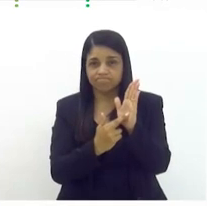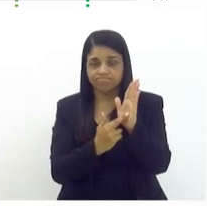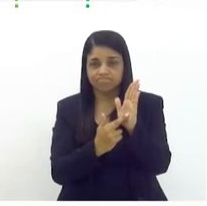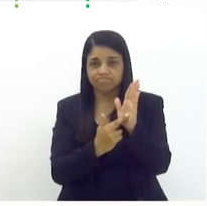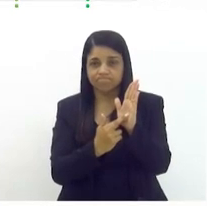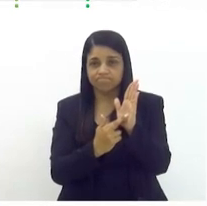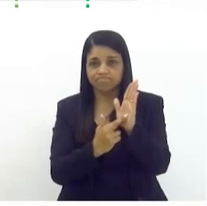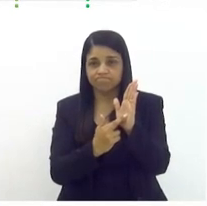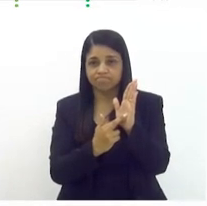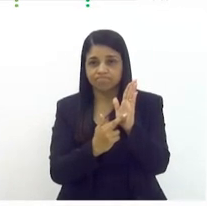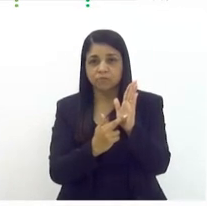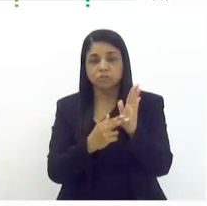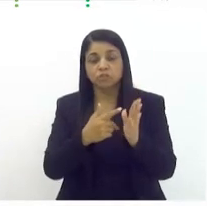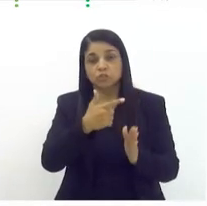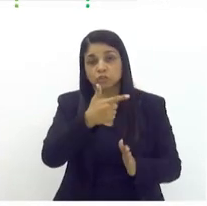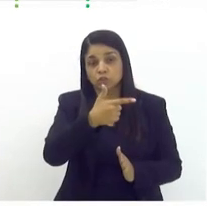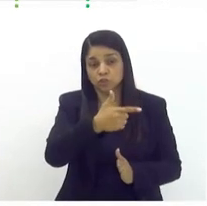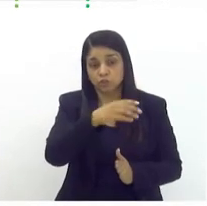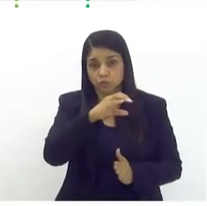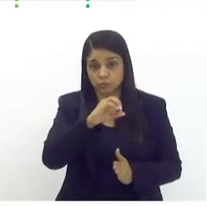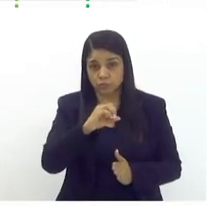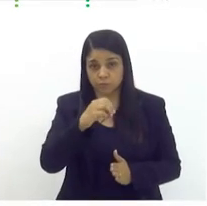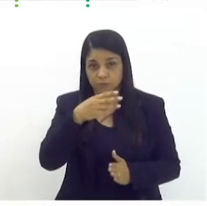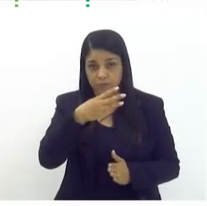fim de 2032